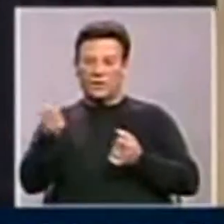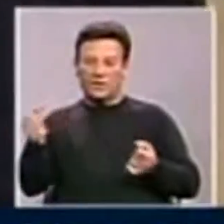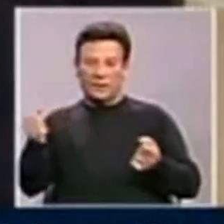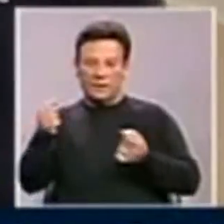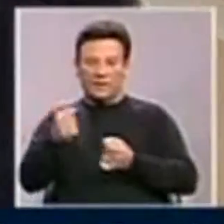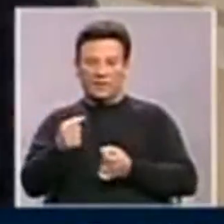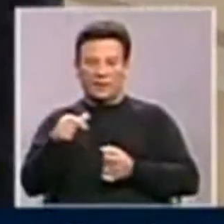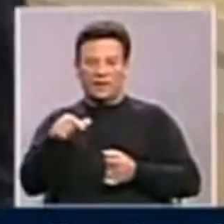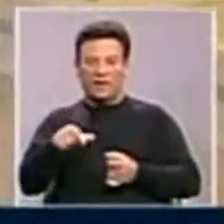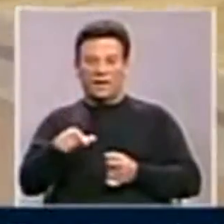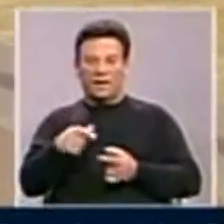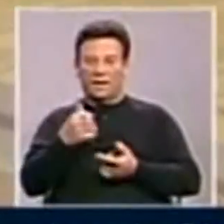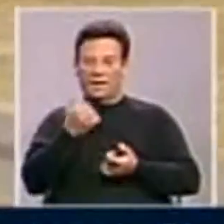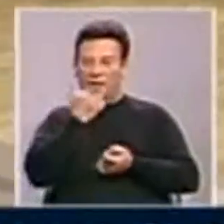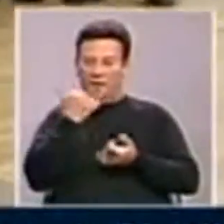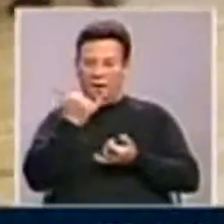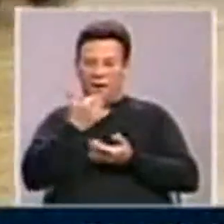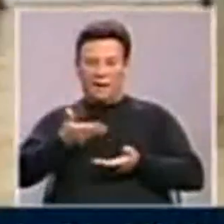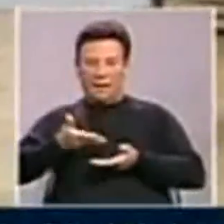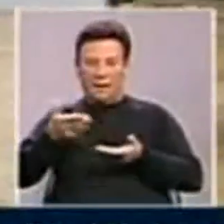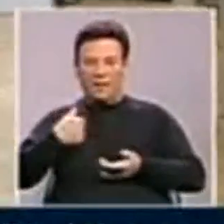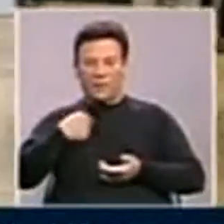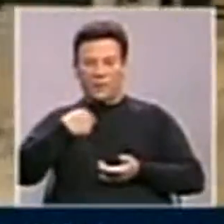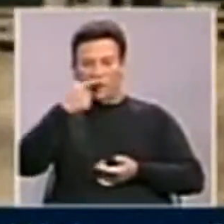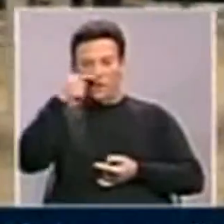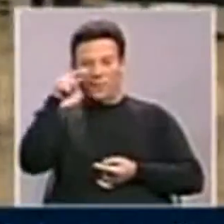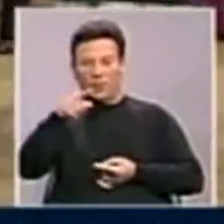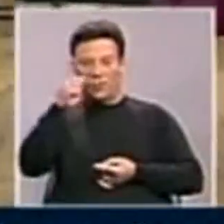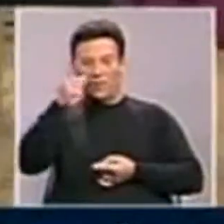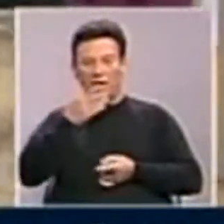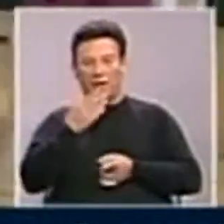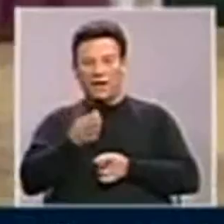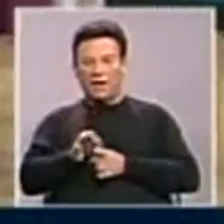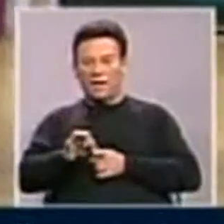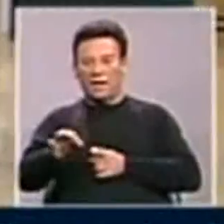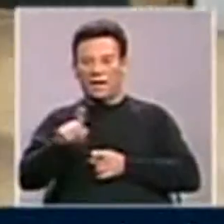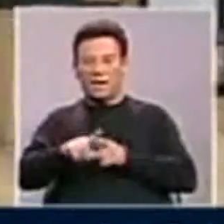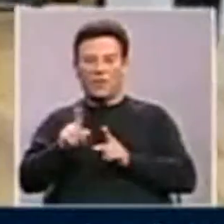pessoas alegres. Eu optei por uma linha de comédia,